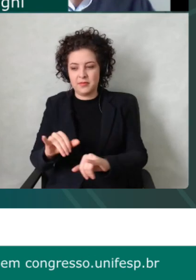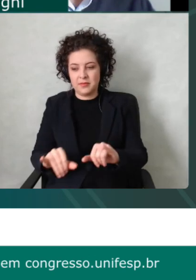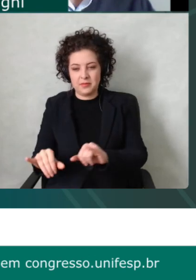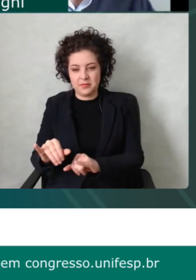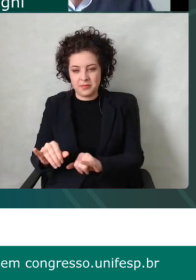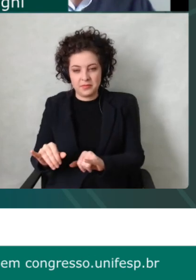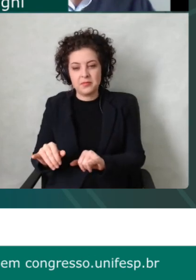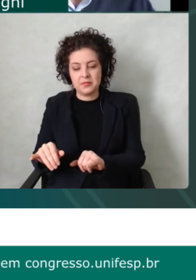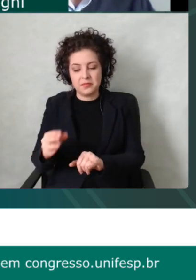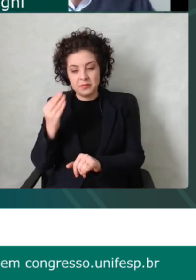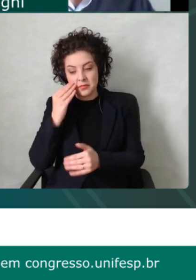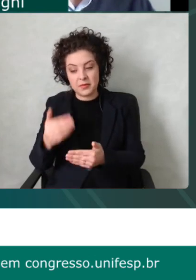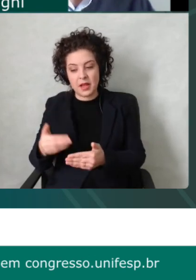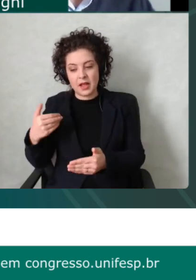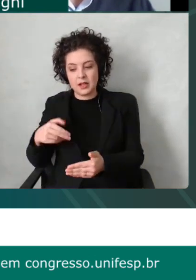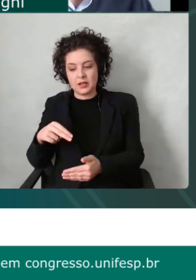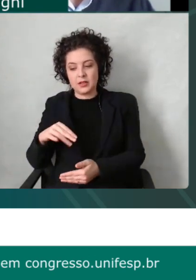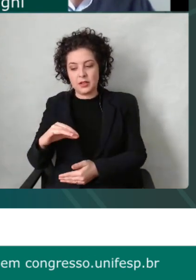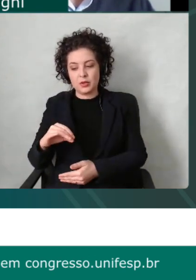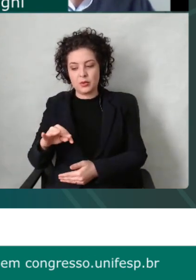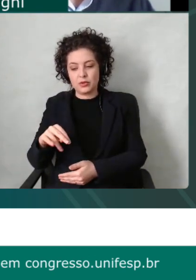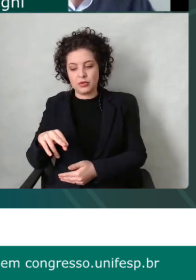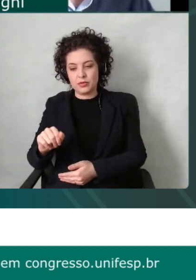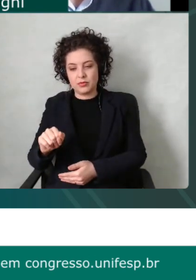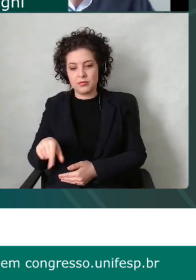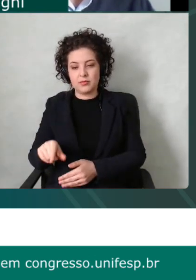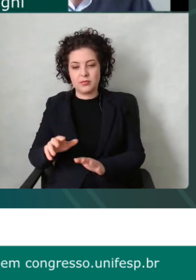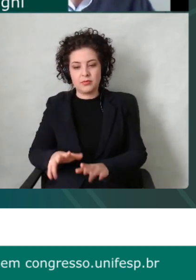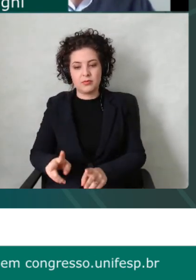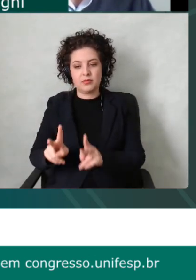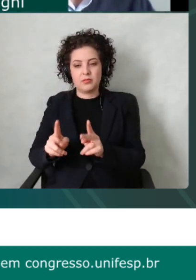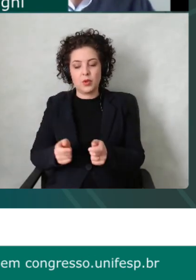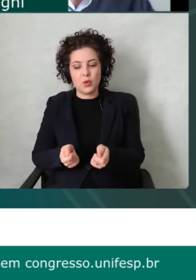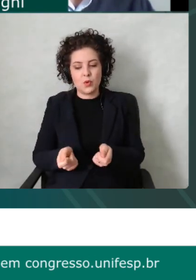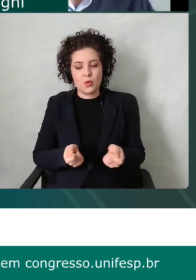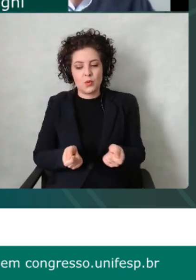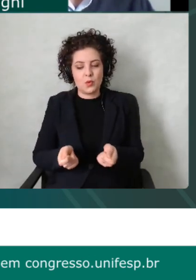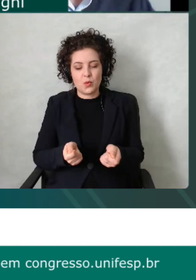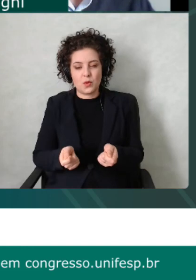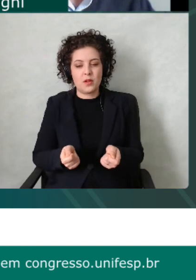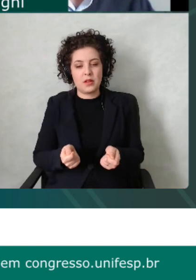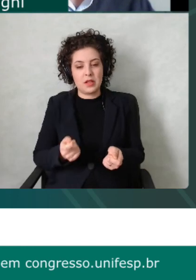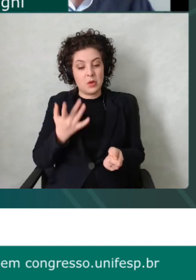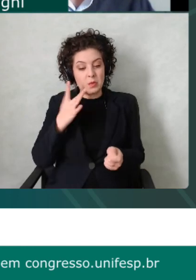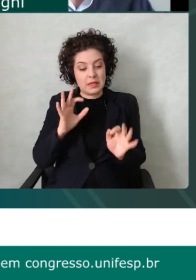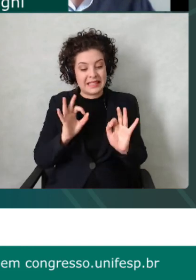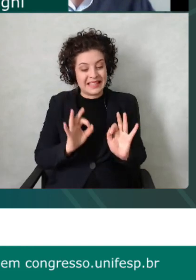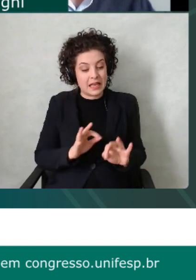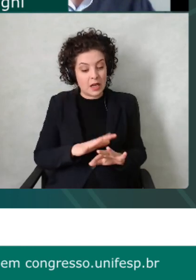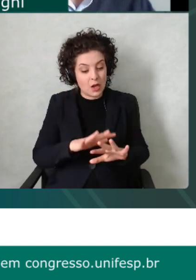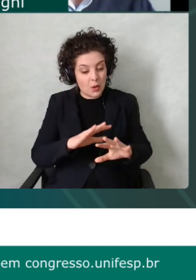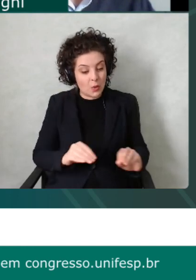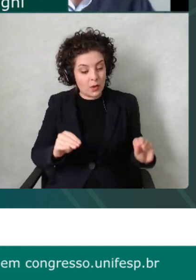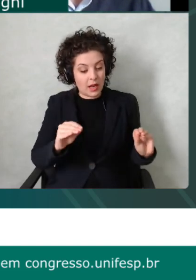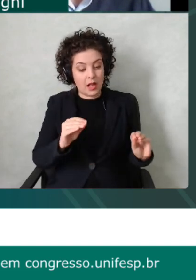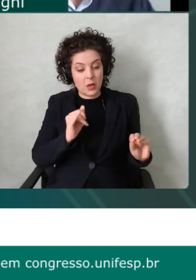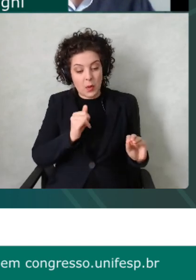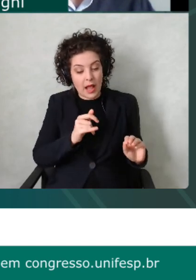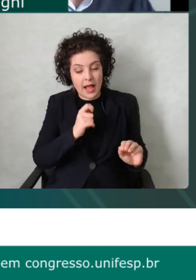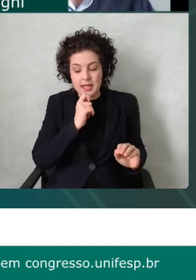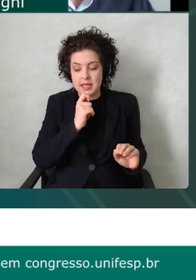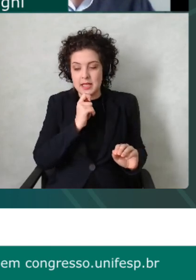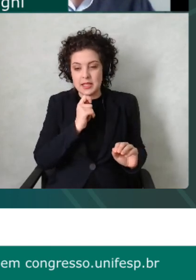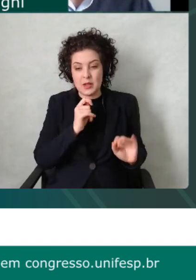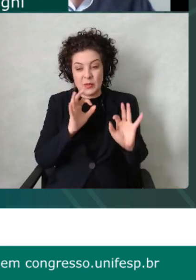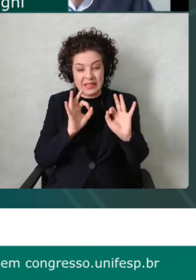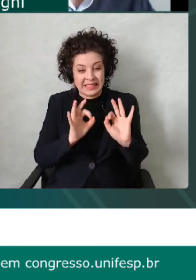foi a nicotinamida. E ele se mantém controlando a infecção. A gente não consegue dizer ainda que esse paciente está curado. A gente não tem ainda um raio-x que a